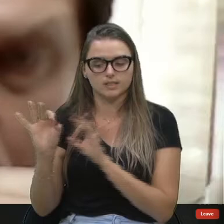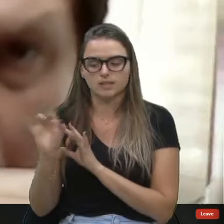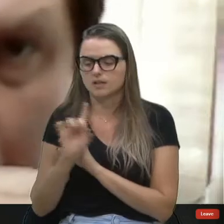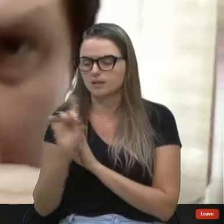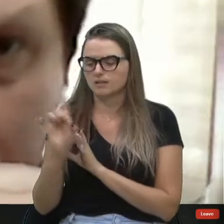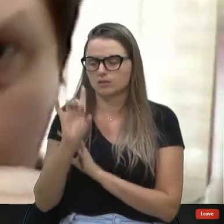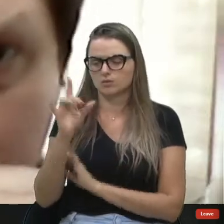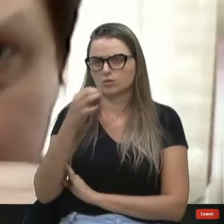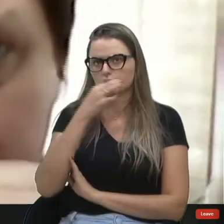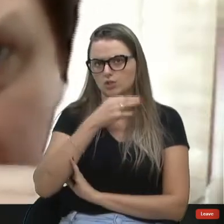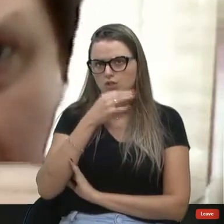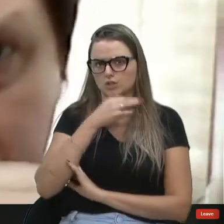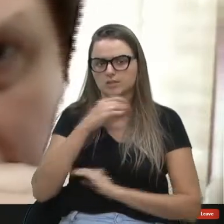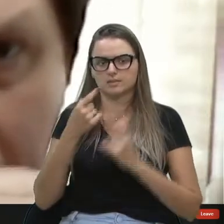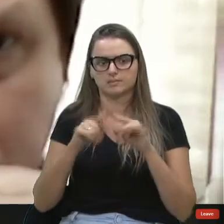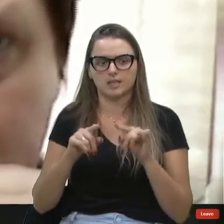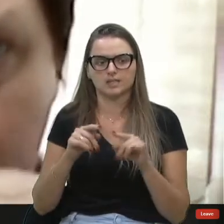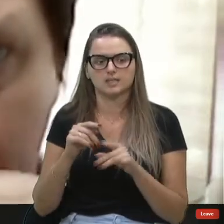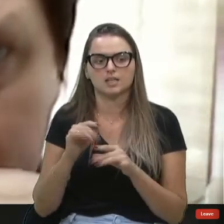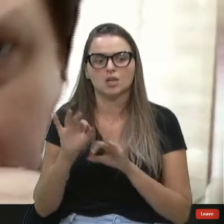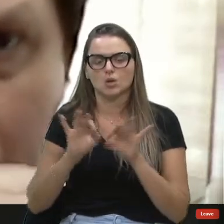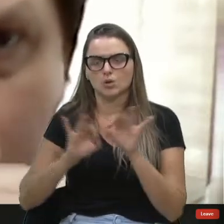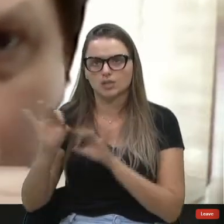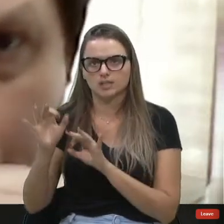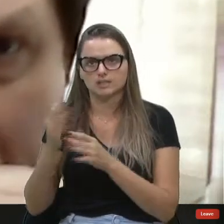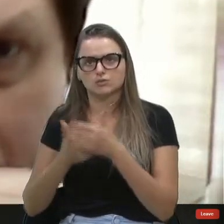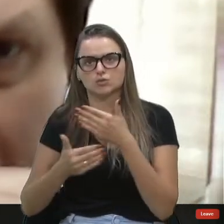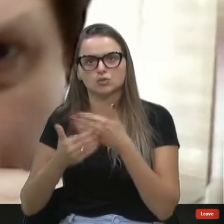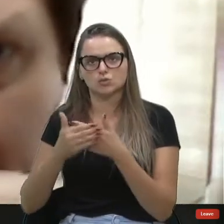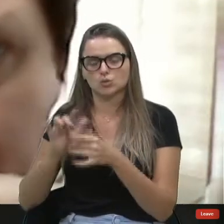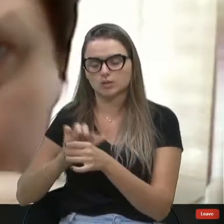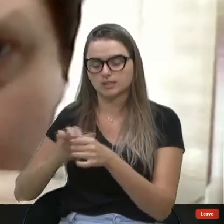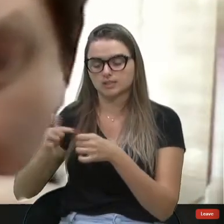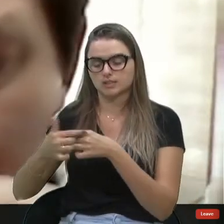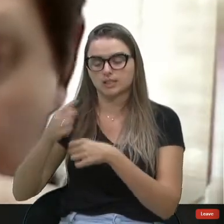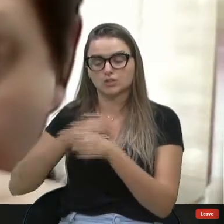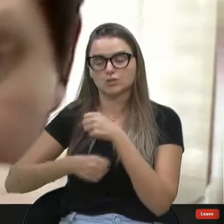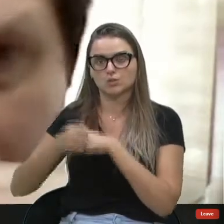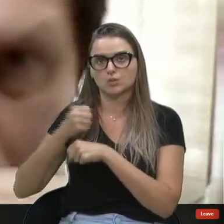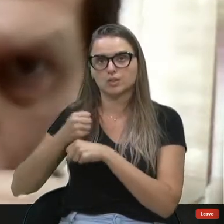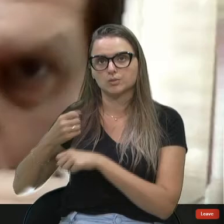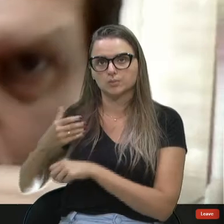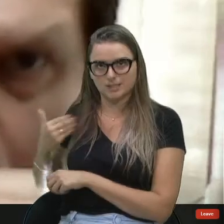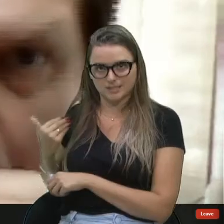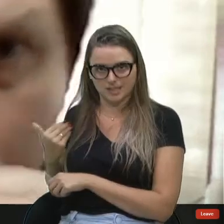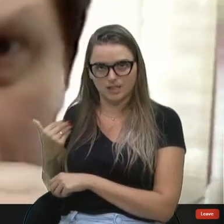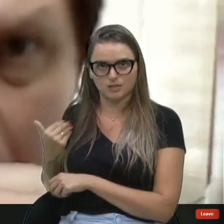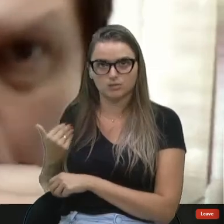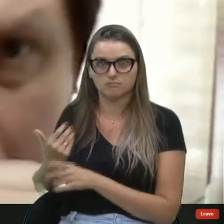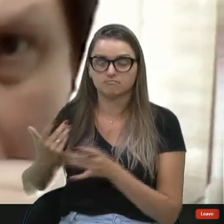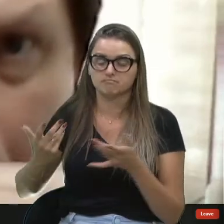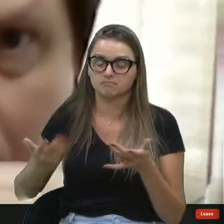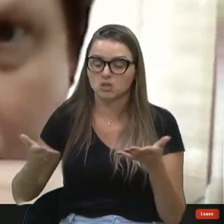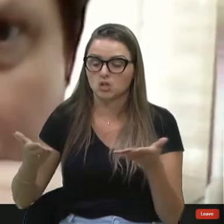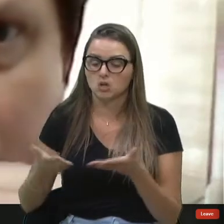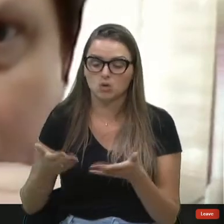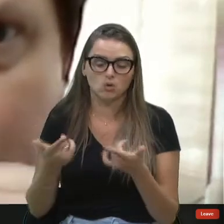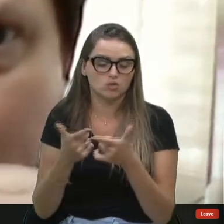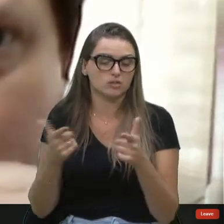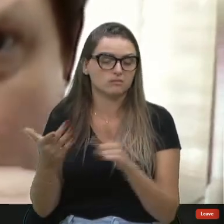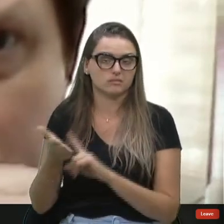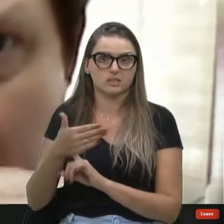Caxias, que todas as cidades tivessem se organizado no ano passado para isso, talvez hoje nenhum estaria em bandeira preta.